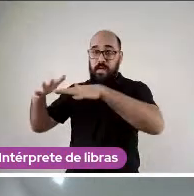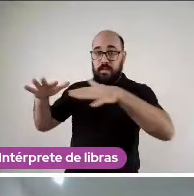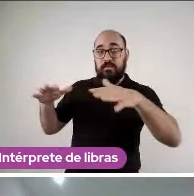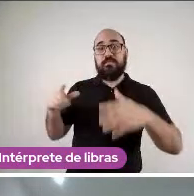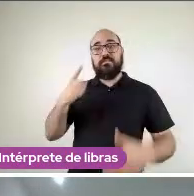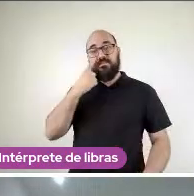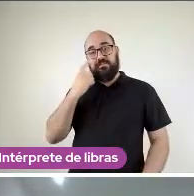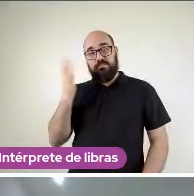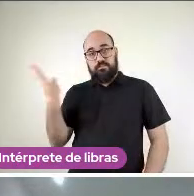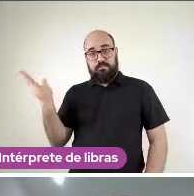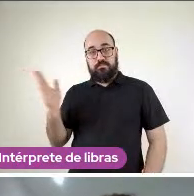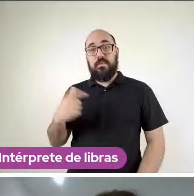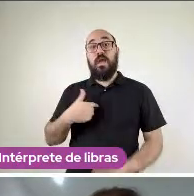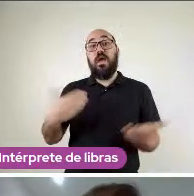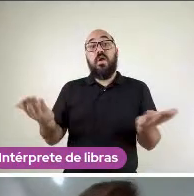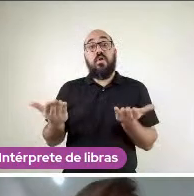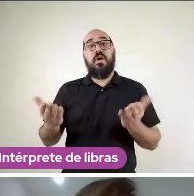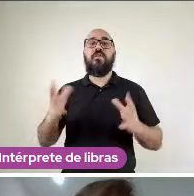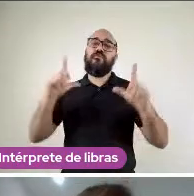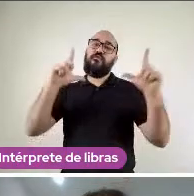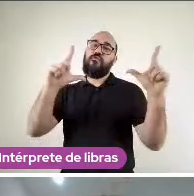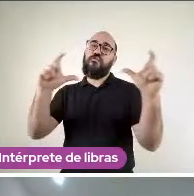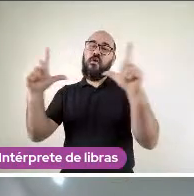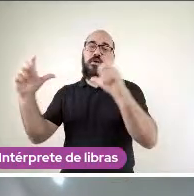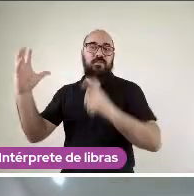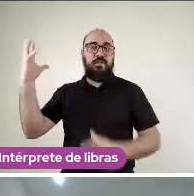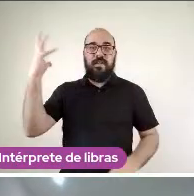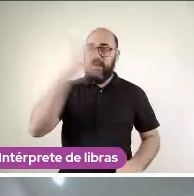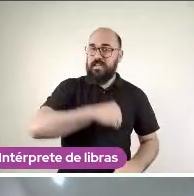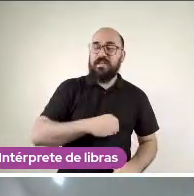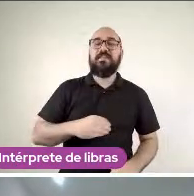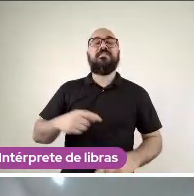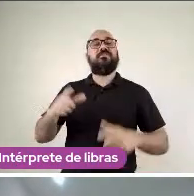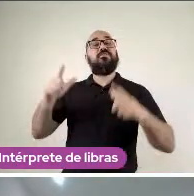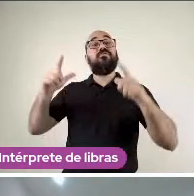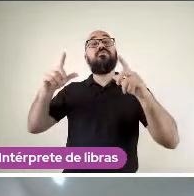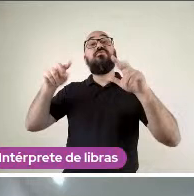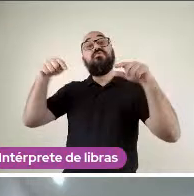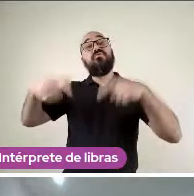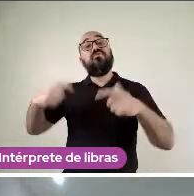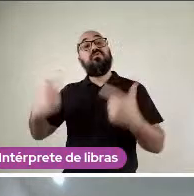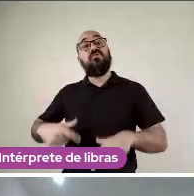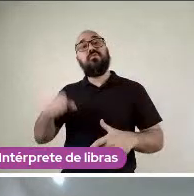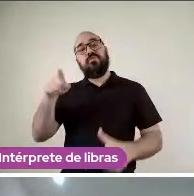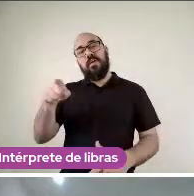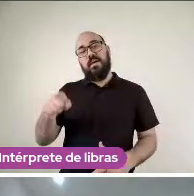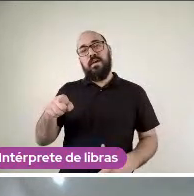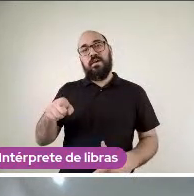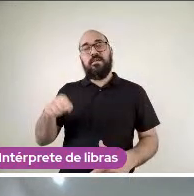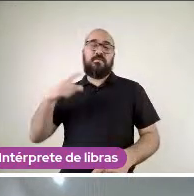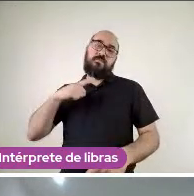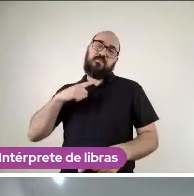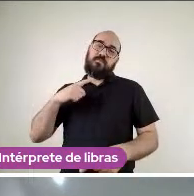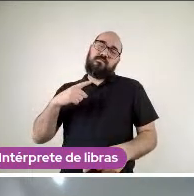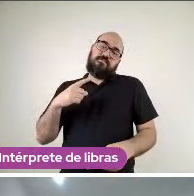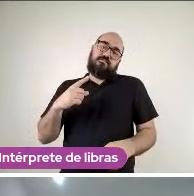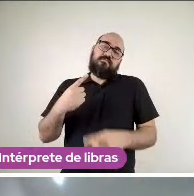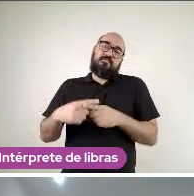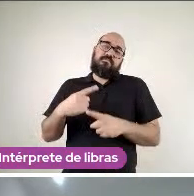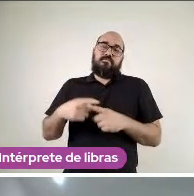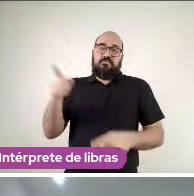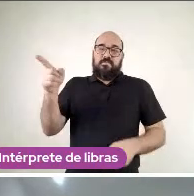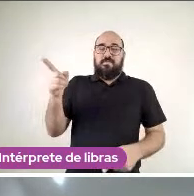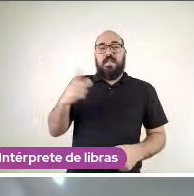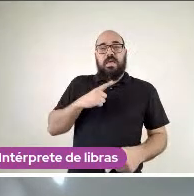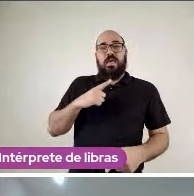vem uma sequência de fotos super bonitas falando um pouquinho sobre esses ecossistemas, porque a gente ainda tem esses lugares aqui no Rio e é importante